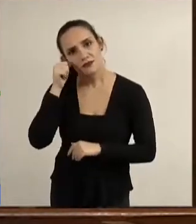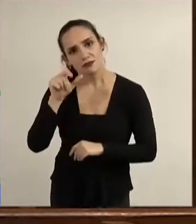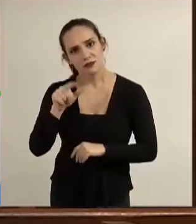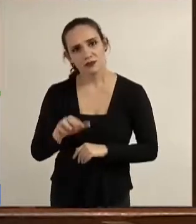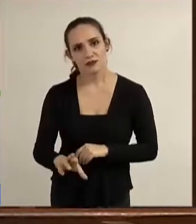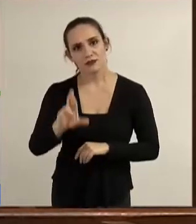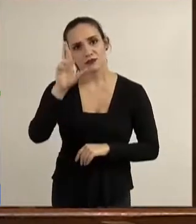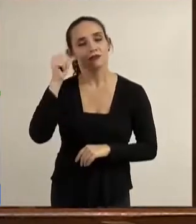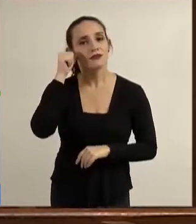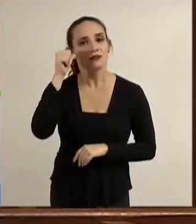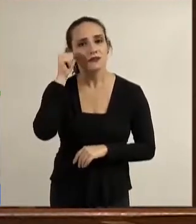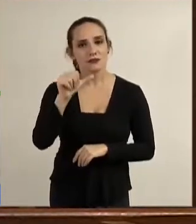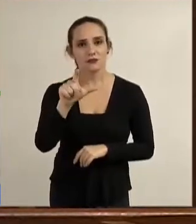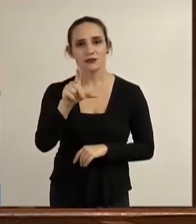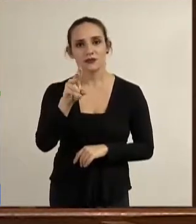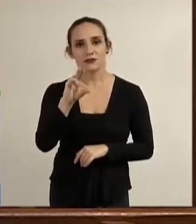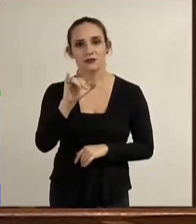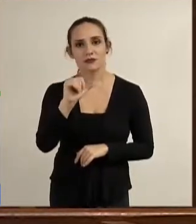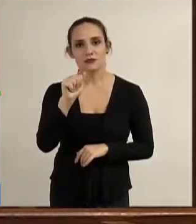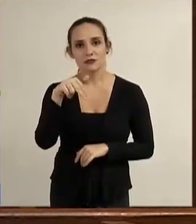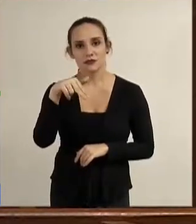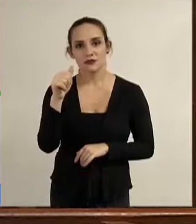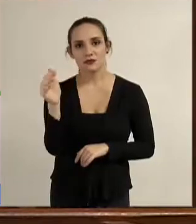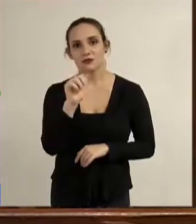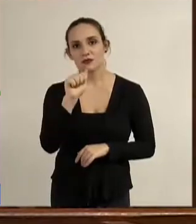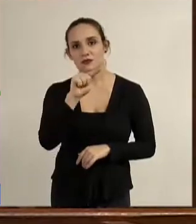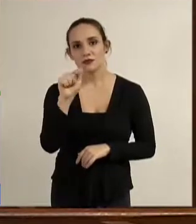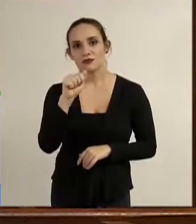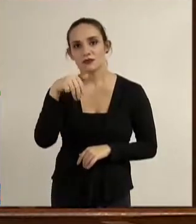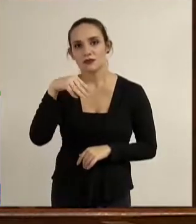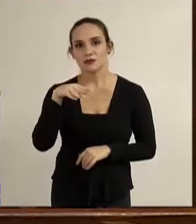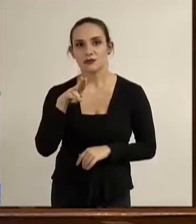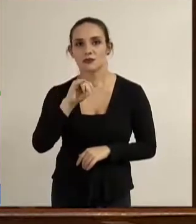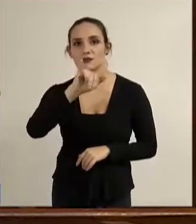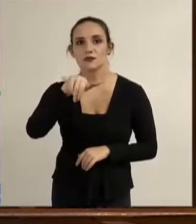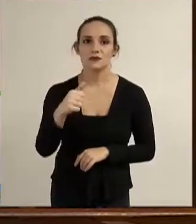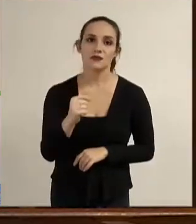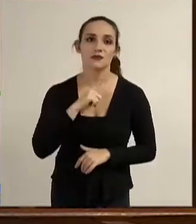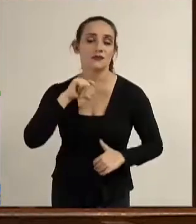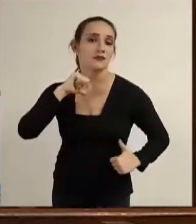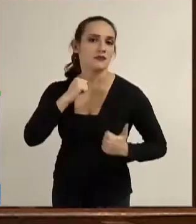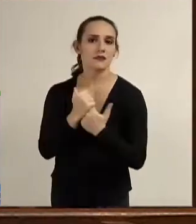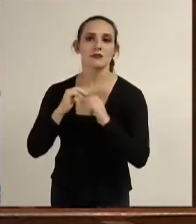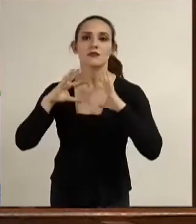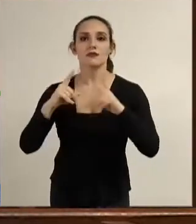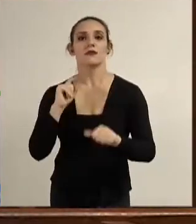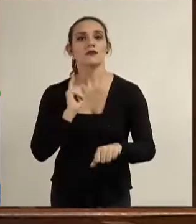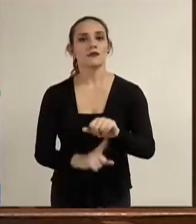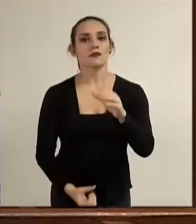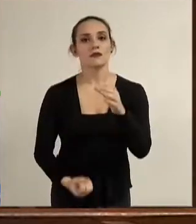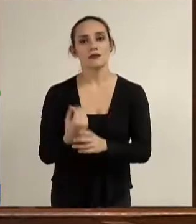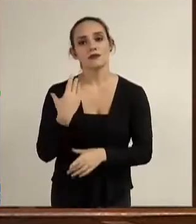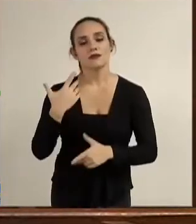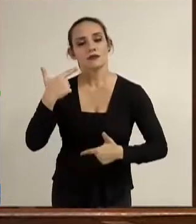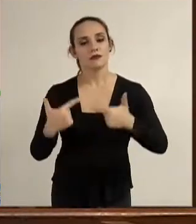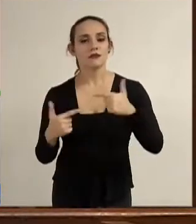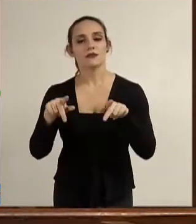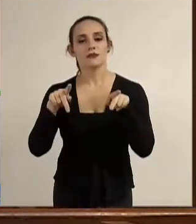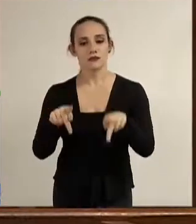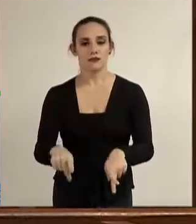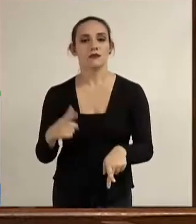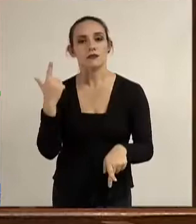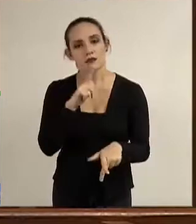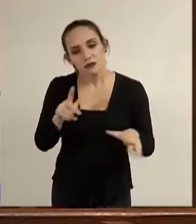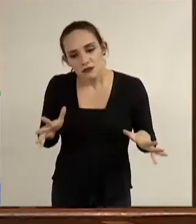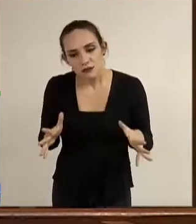doutora Luciana Zambuja. Ela veio aqui e teve o apoio condicional desta casa na elaboração de políticas públicas para que